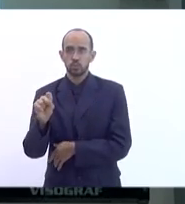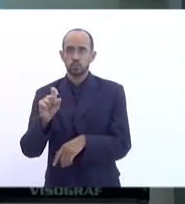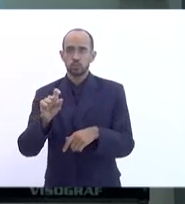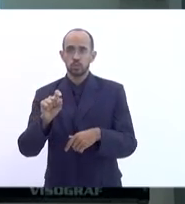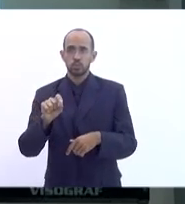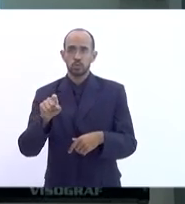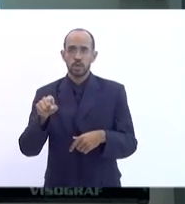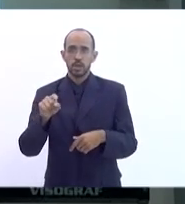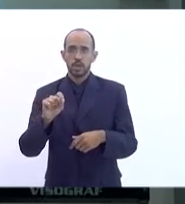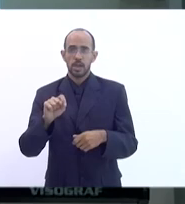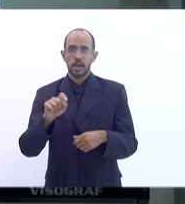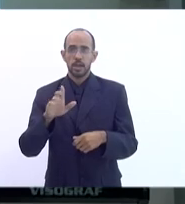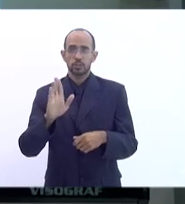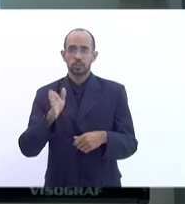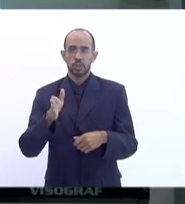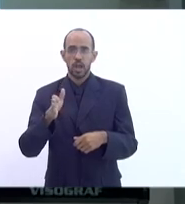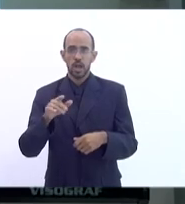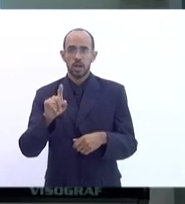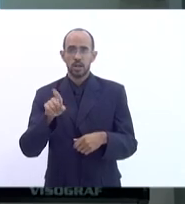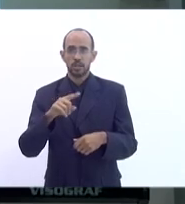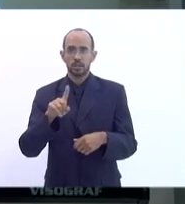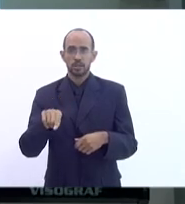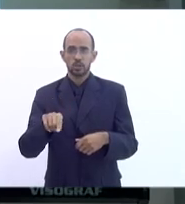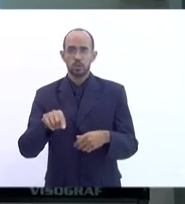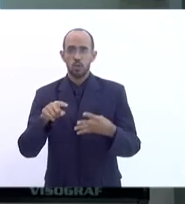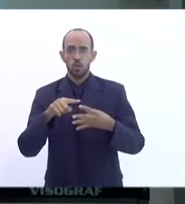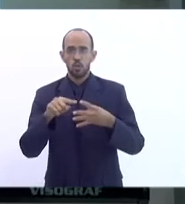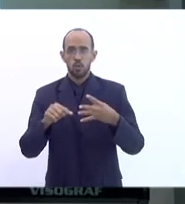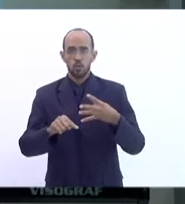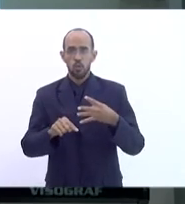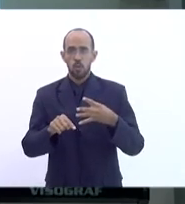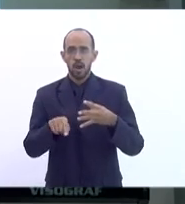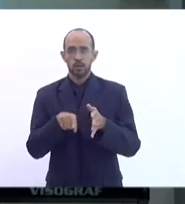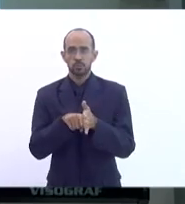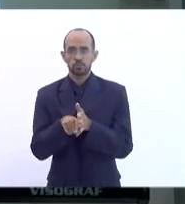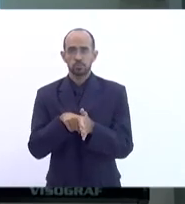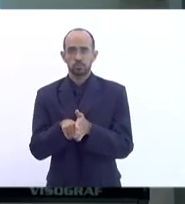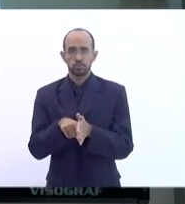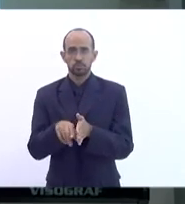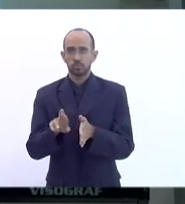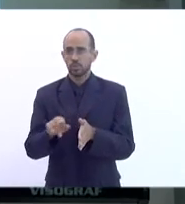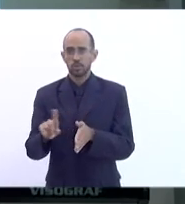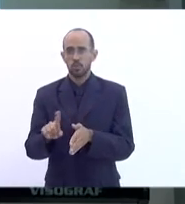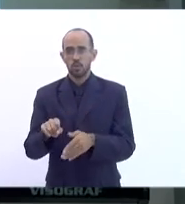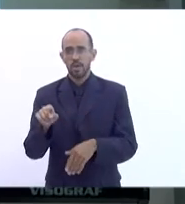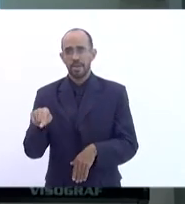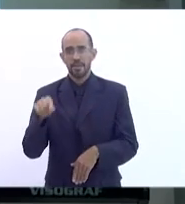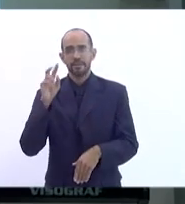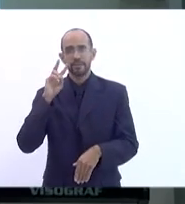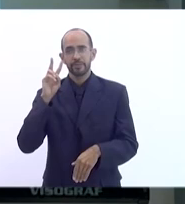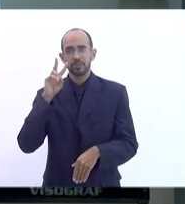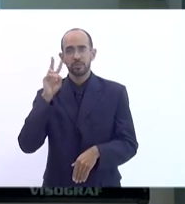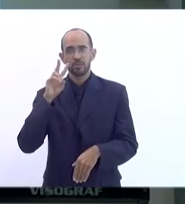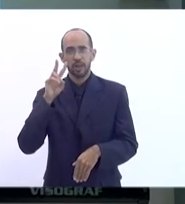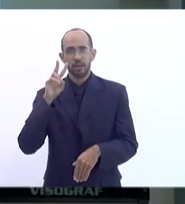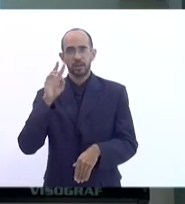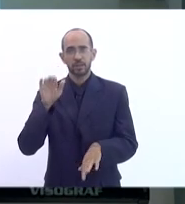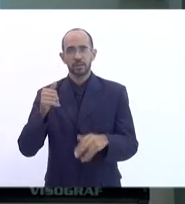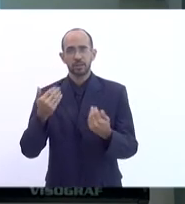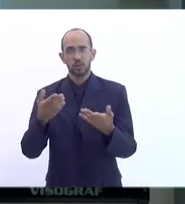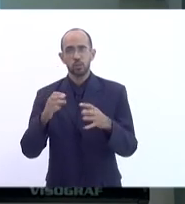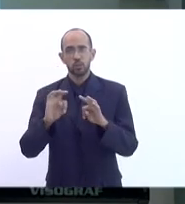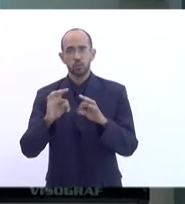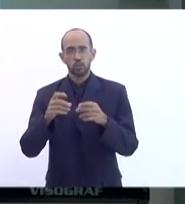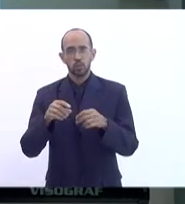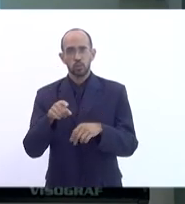o pussy ela já no louco quatro outras questões que não são essas de histórias então